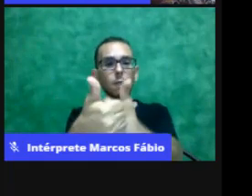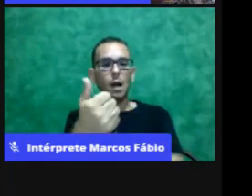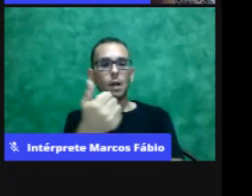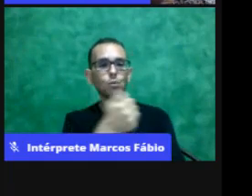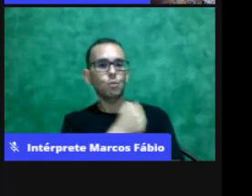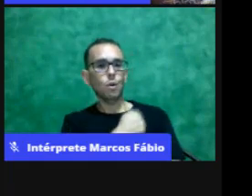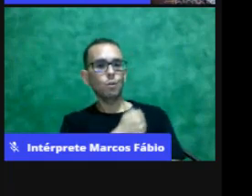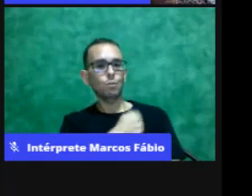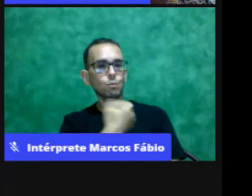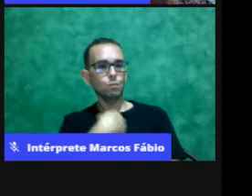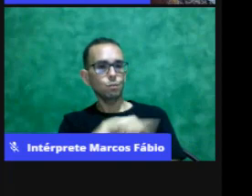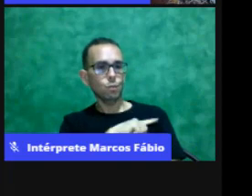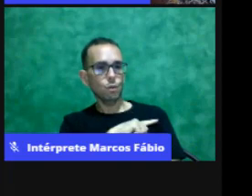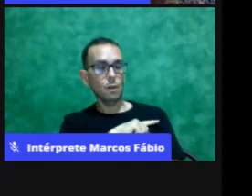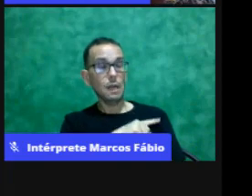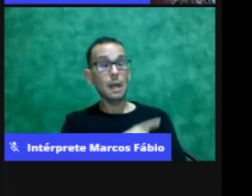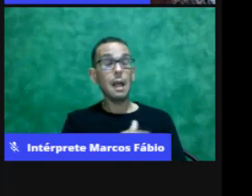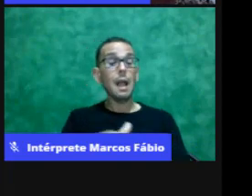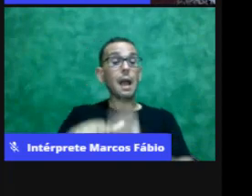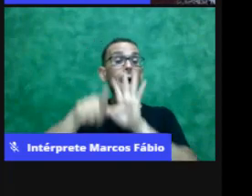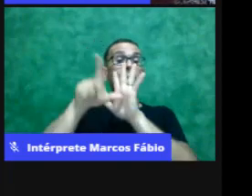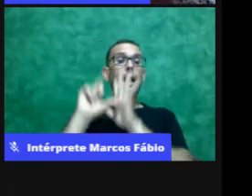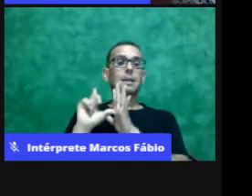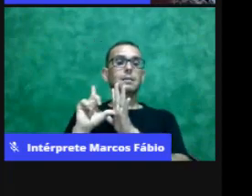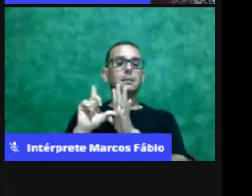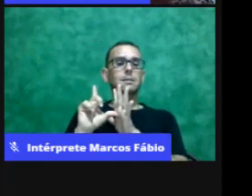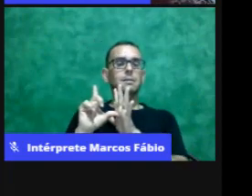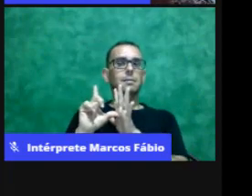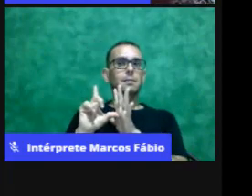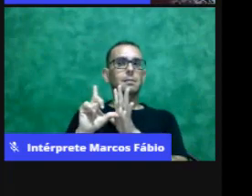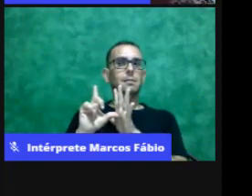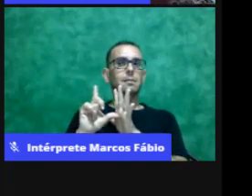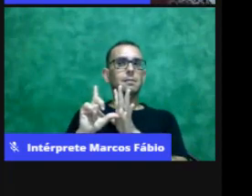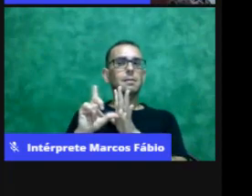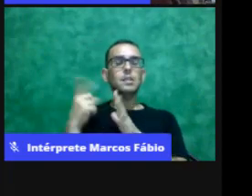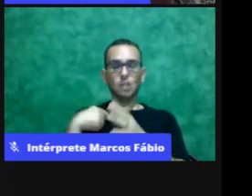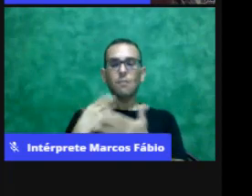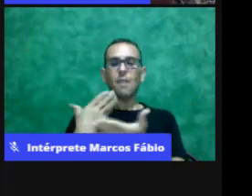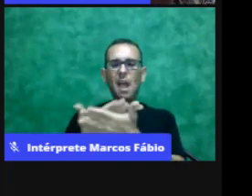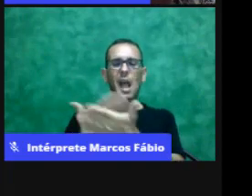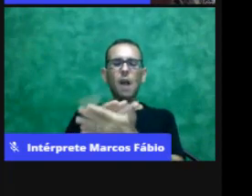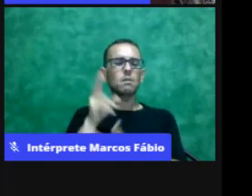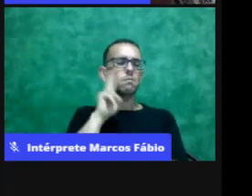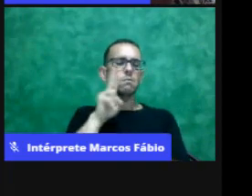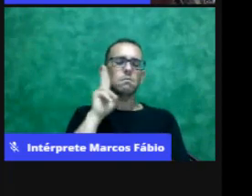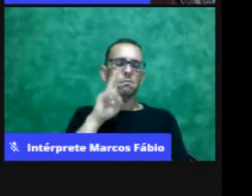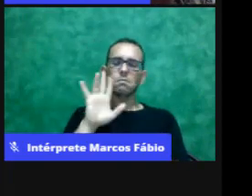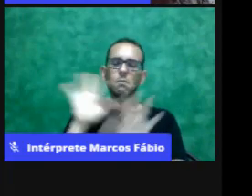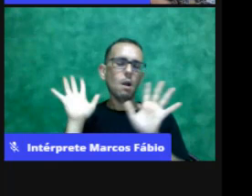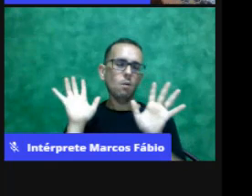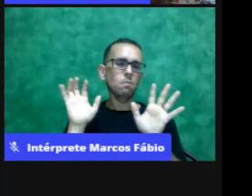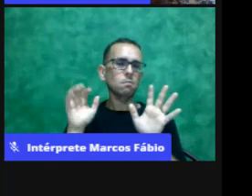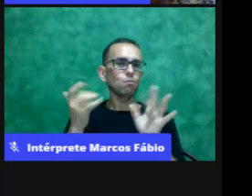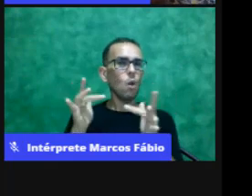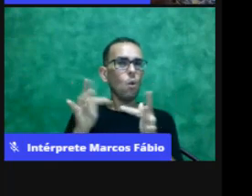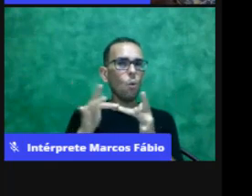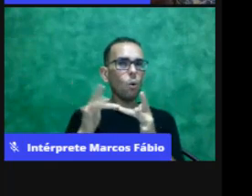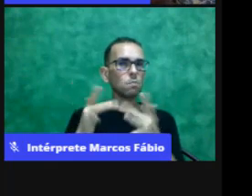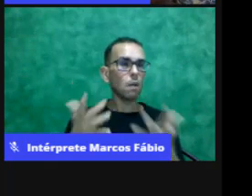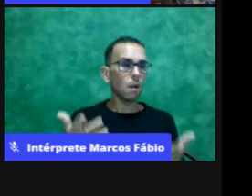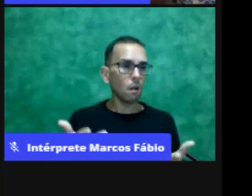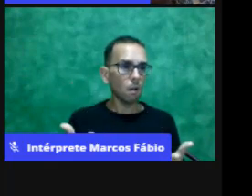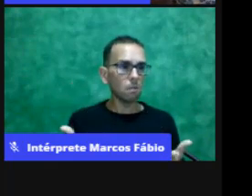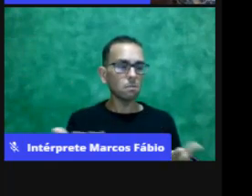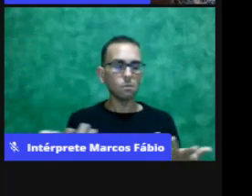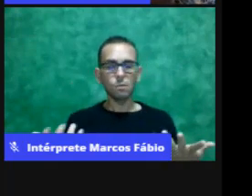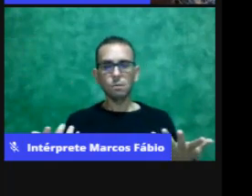alunos, né? Que antes se eu tivesse em aula presencial, se eu não tenho muito contato com isso, se eu não sou